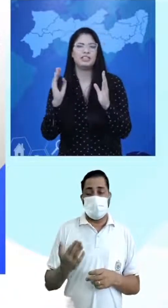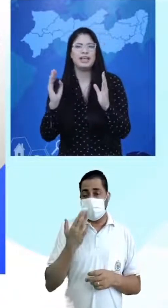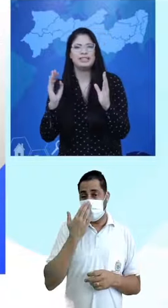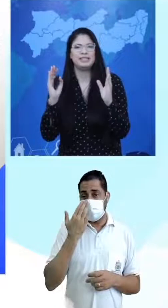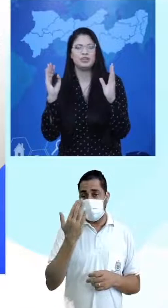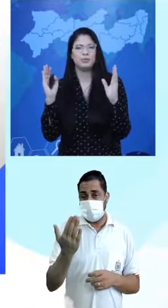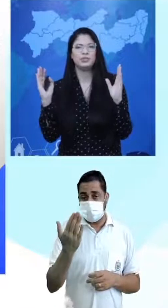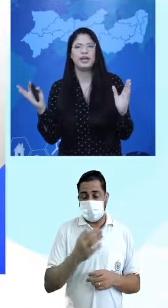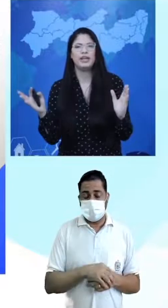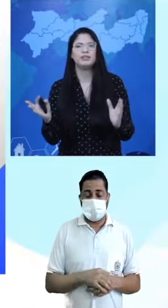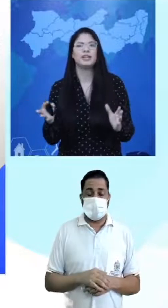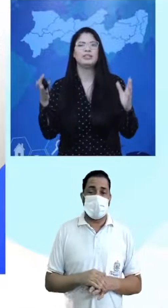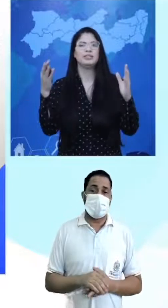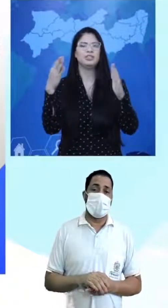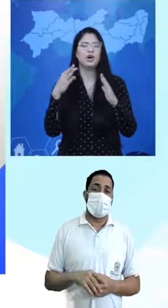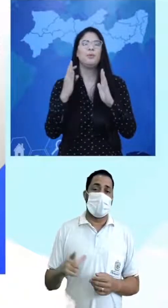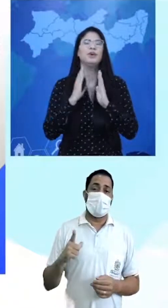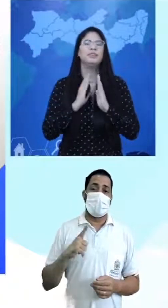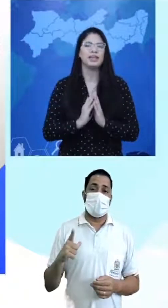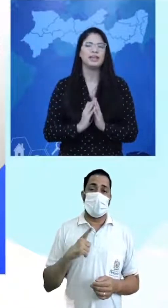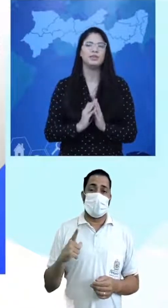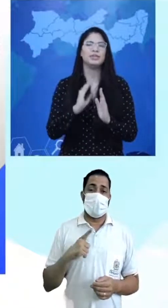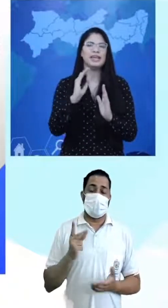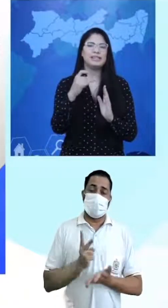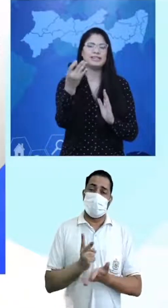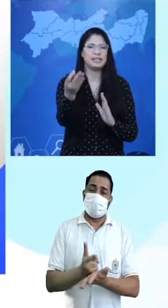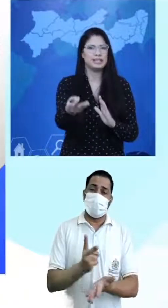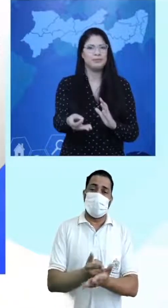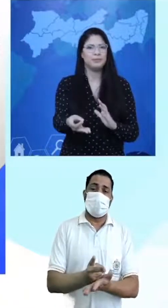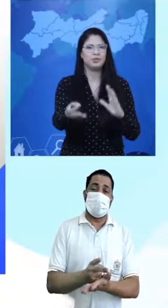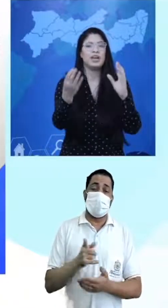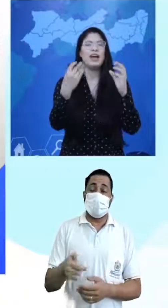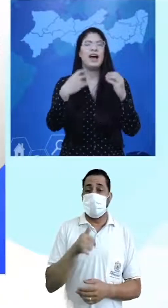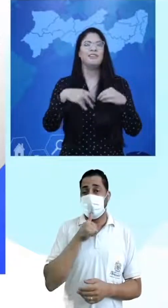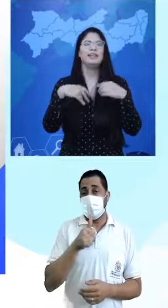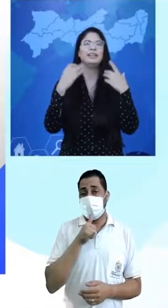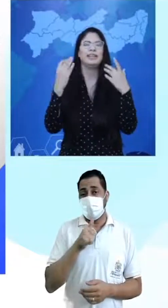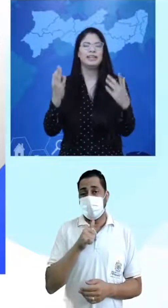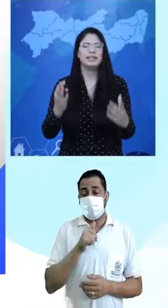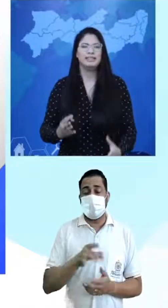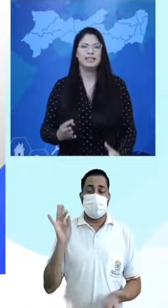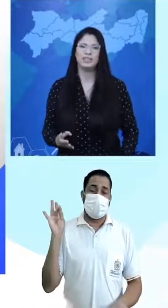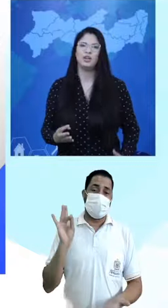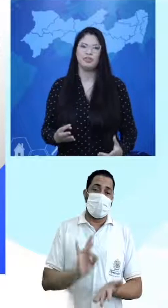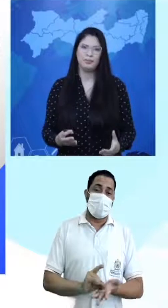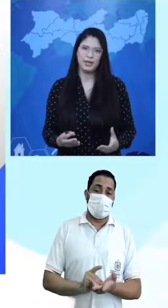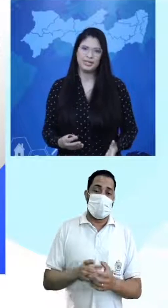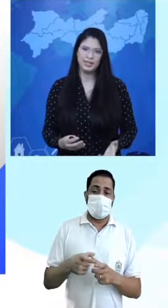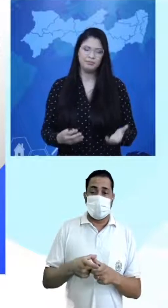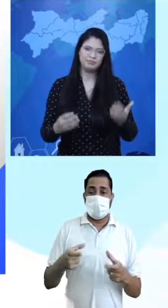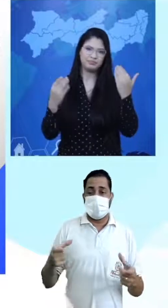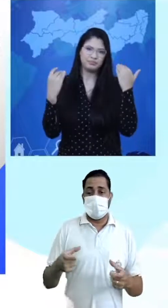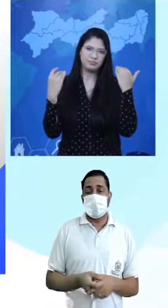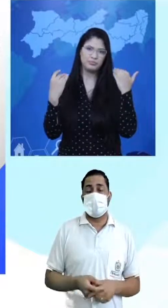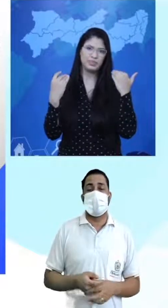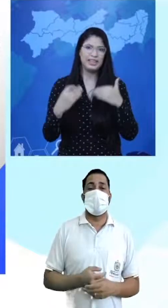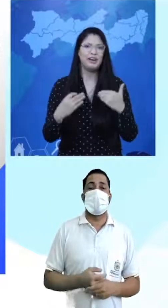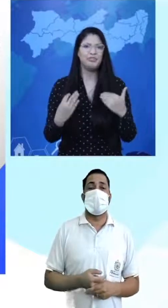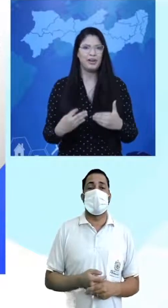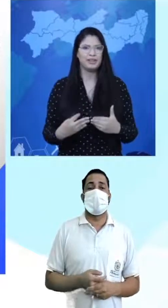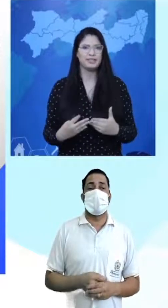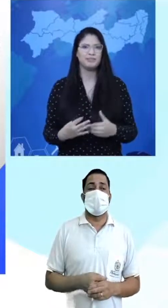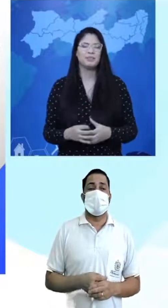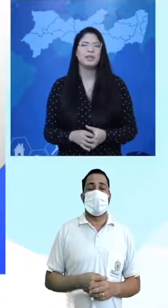frontais desses objetos, elas estão mantendo, nesses exemplos, a verdadeira grandeza novamente